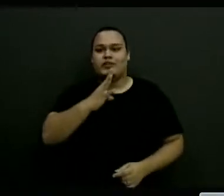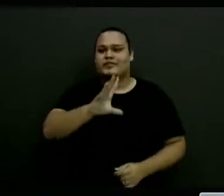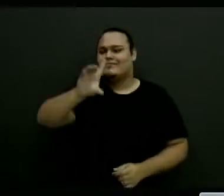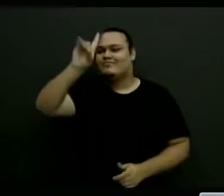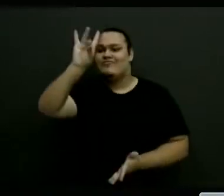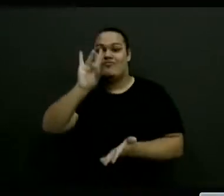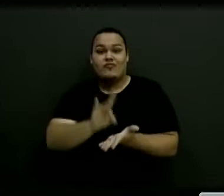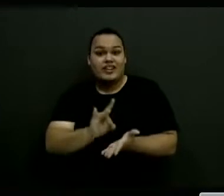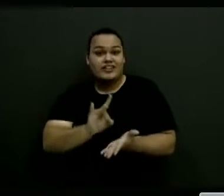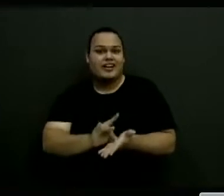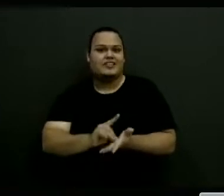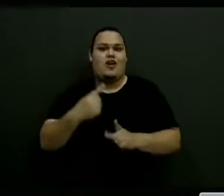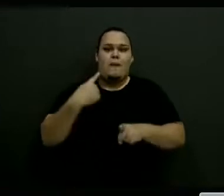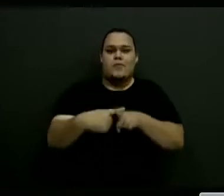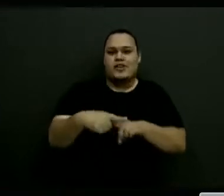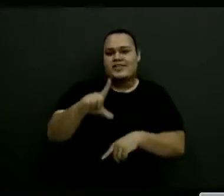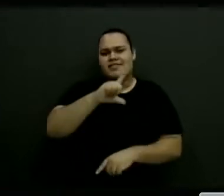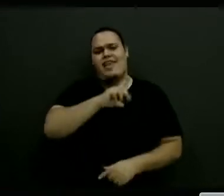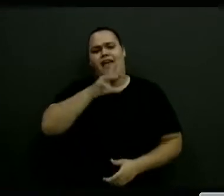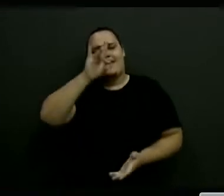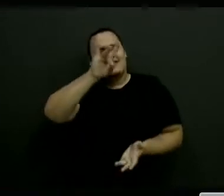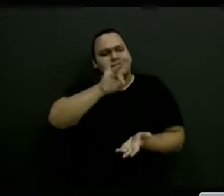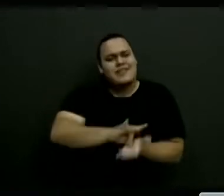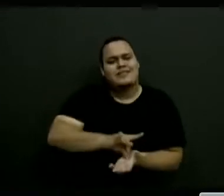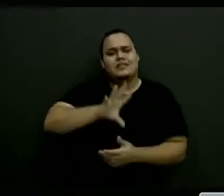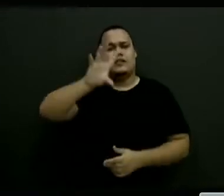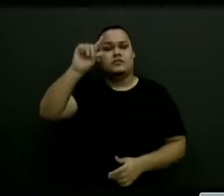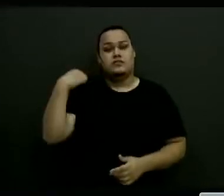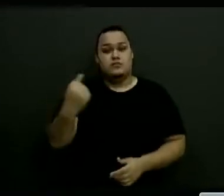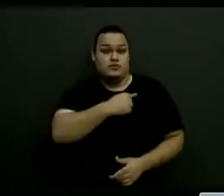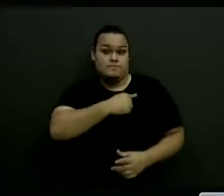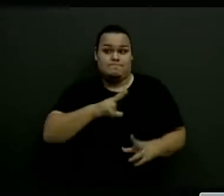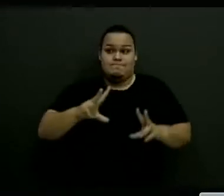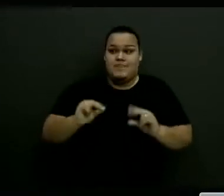da nossa dependência absoluta de Deus em tudo.